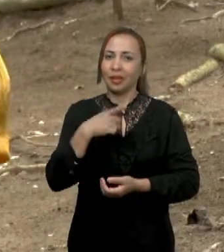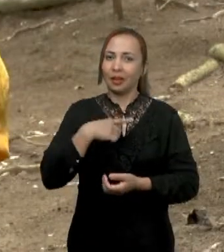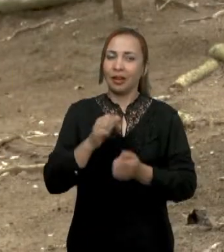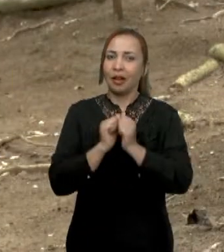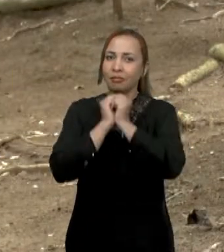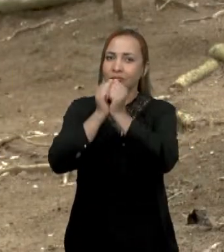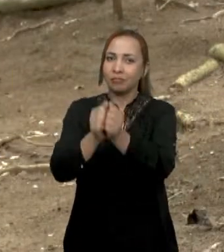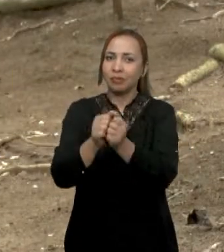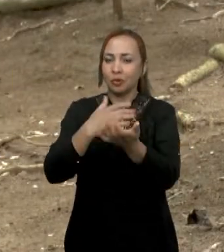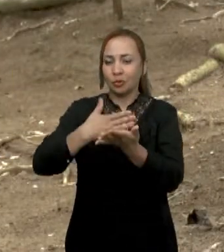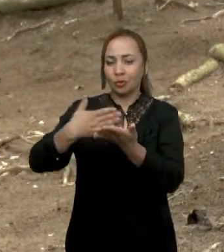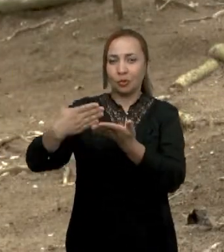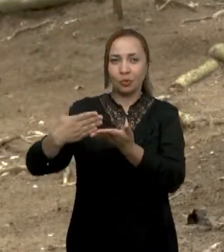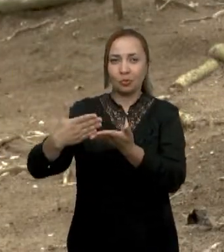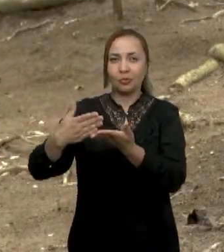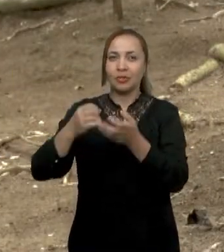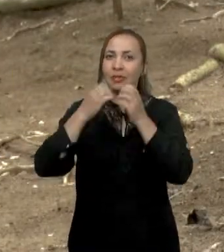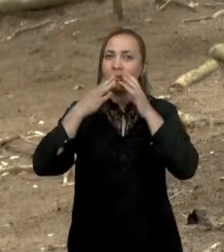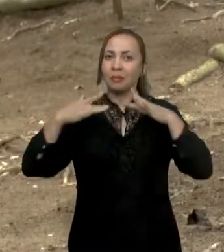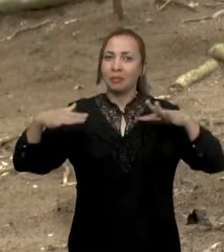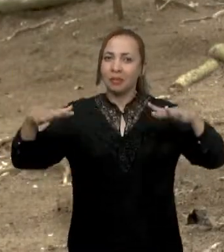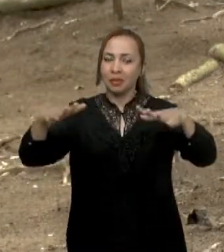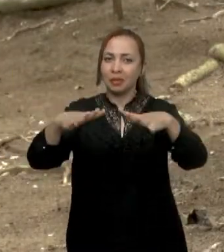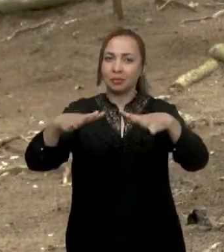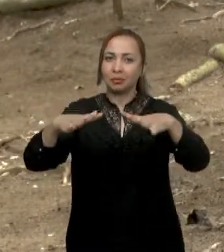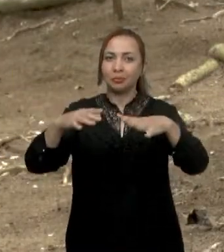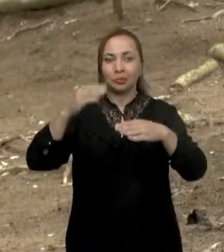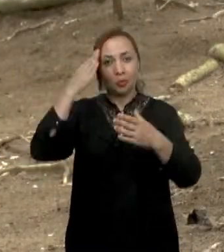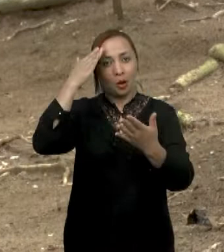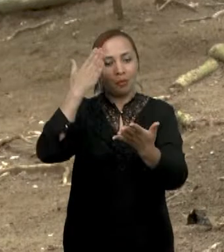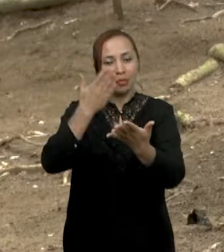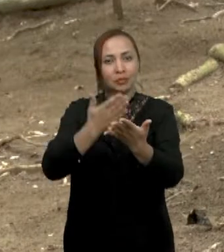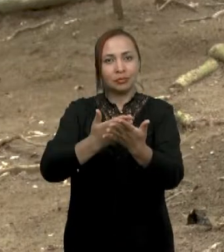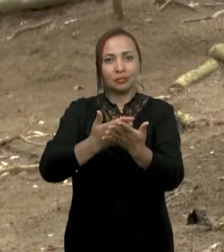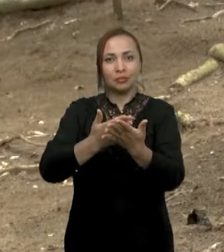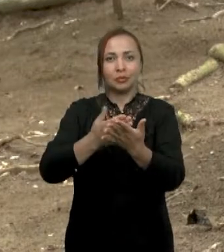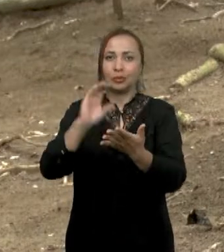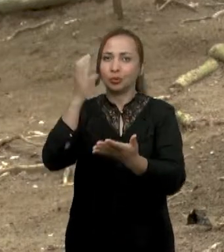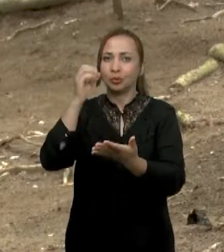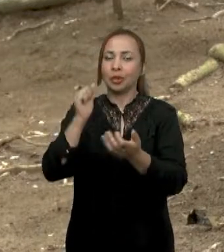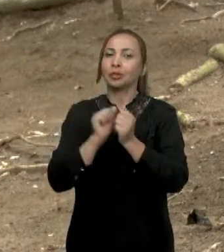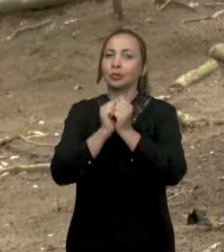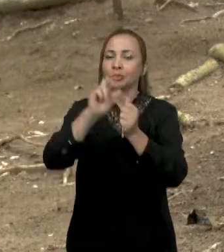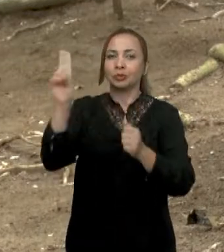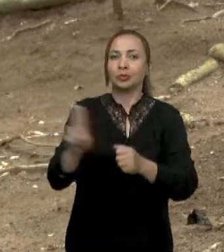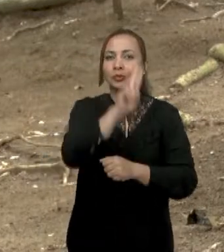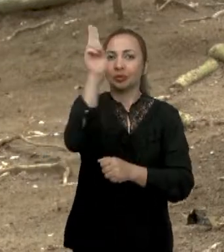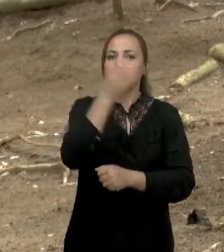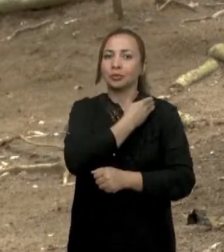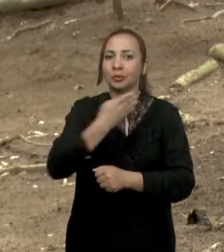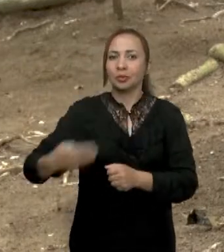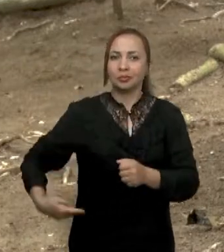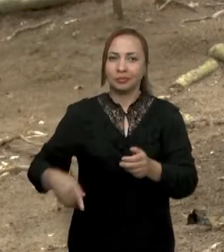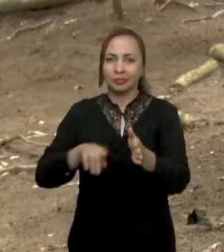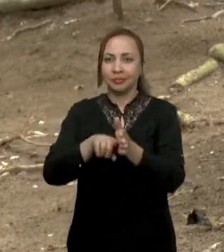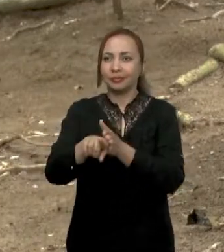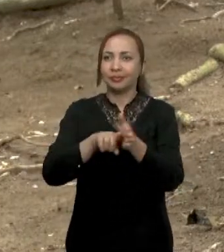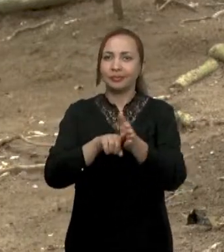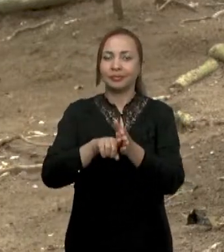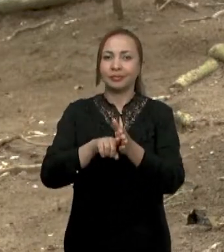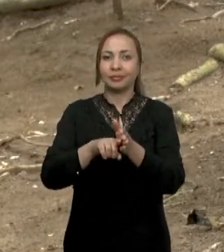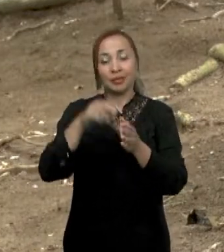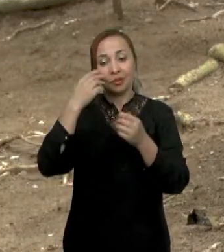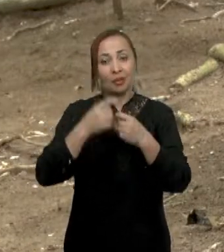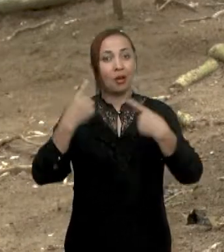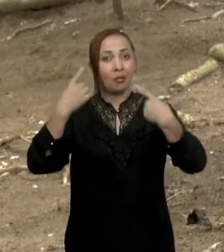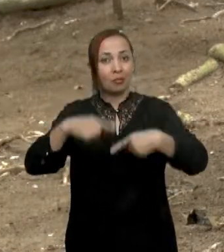A gente tem acompanhado desde o início da pandemia o compromisso dos cientistas das universidades públicas com a pesquisa. Para além dos